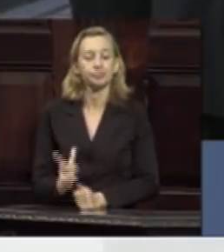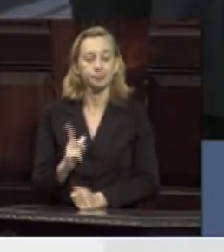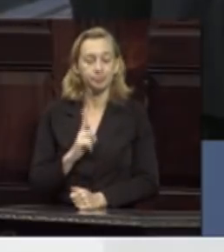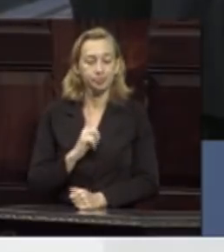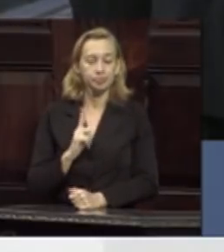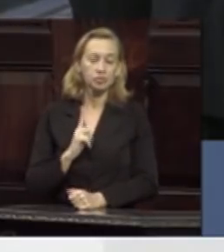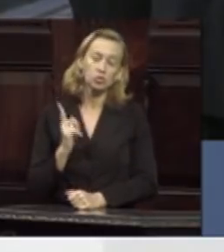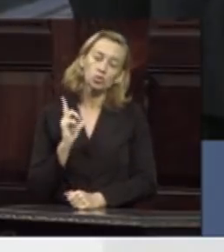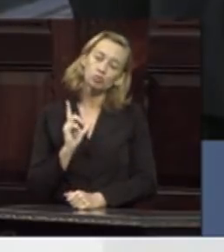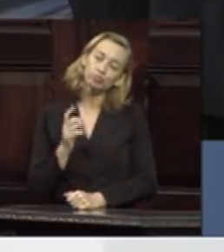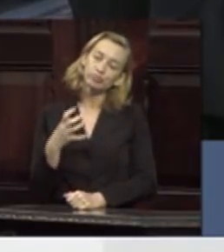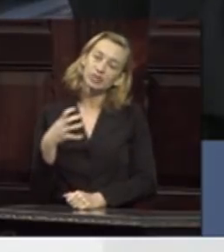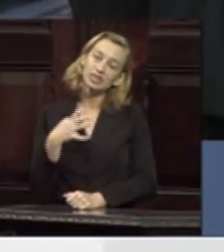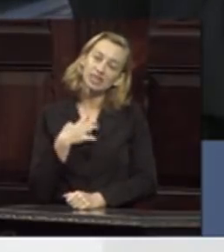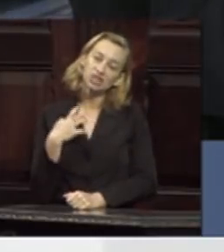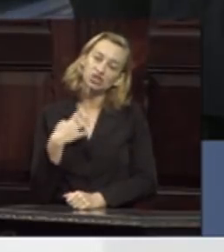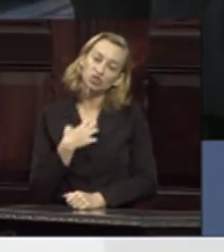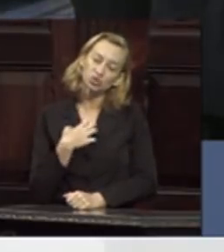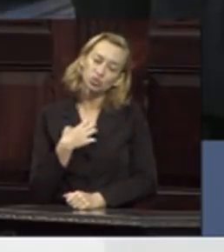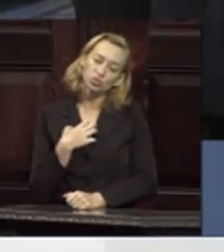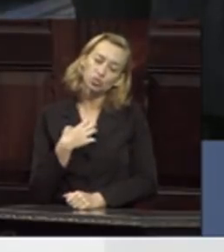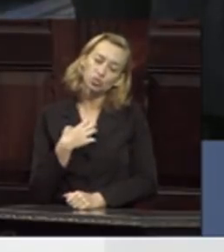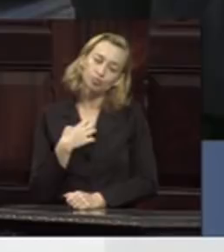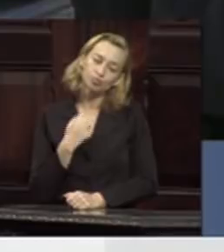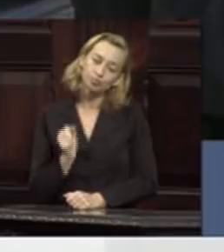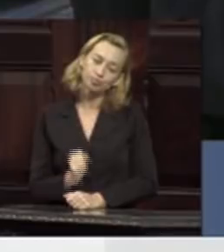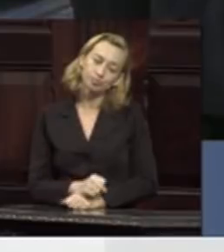sentido de tentar